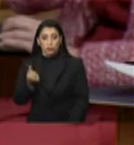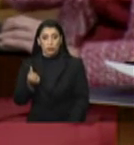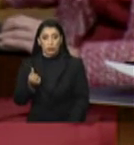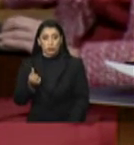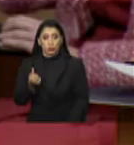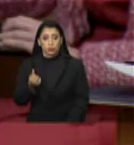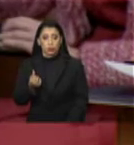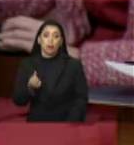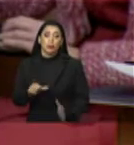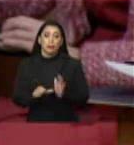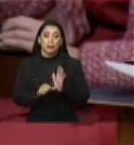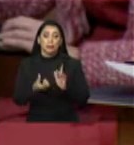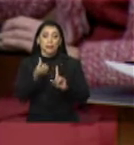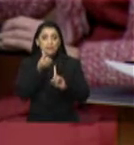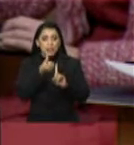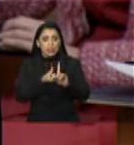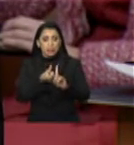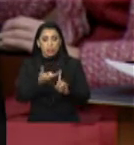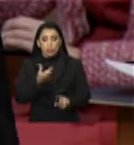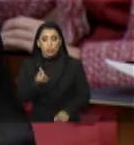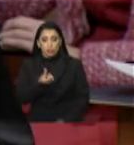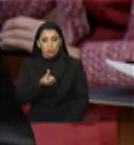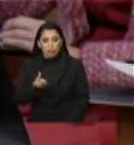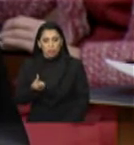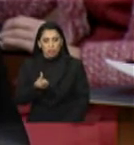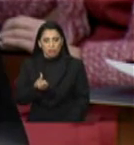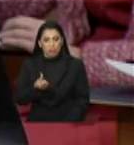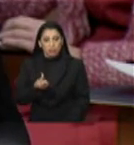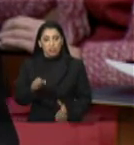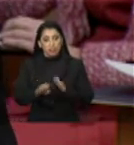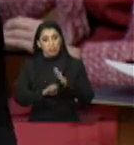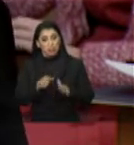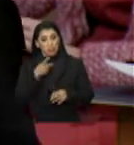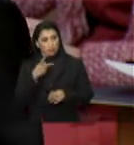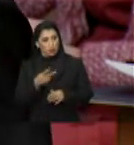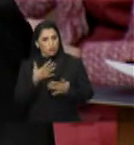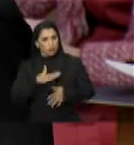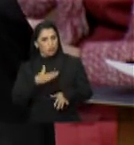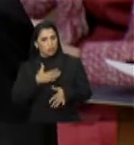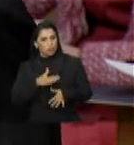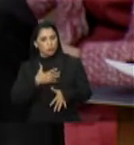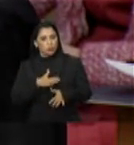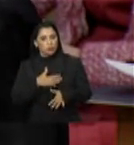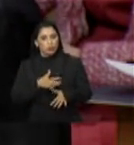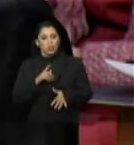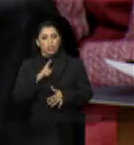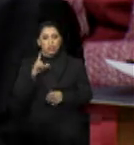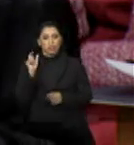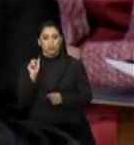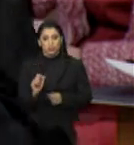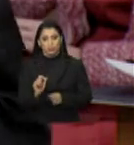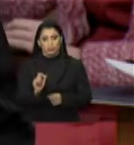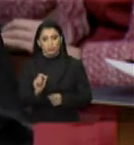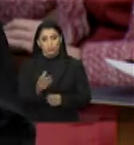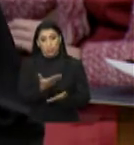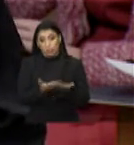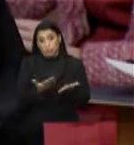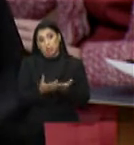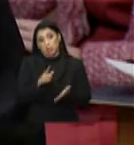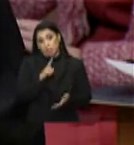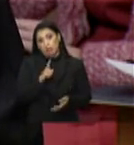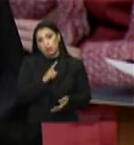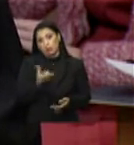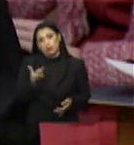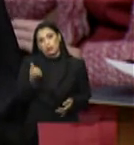primeiro semestre de 2016 e disse a empresa fique tranquilo que se eu perder essa demanda Eu tenho um patrimônio suficiente